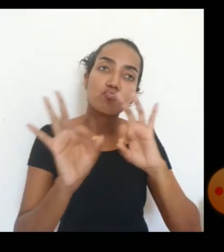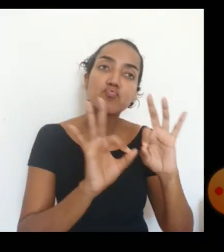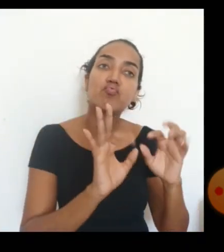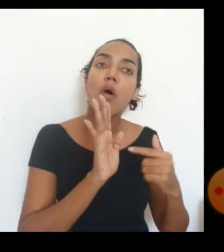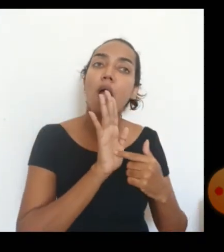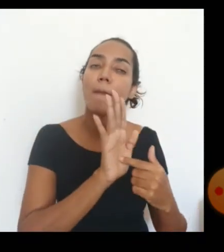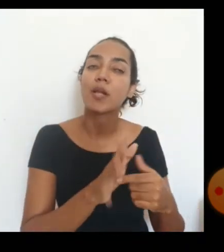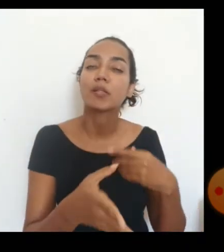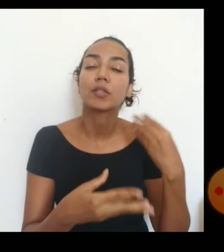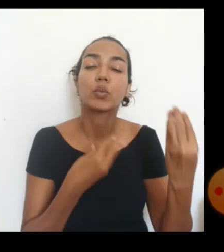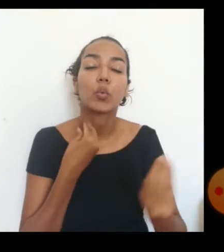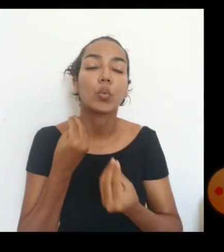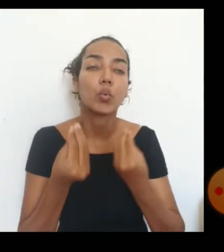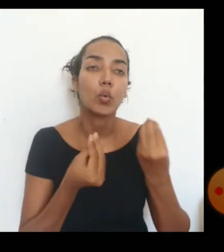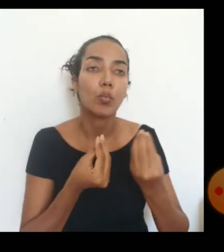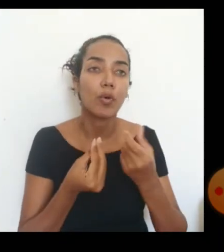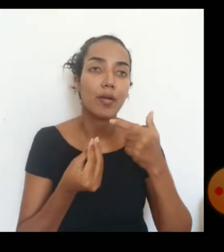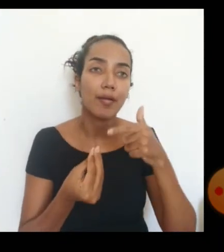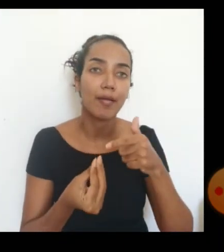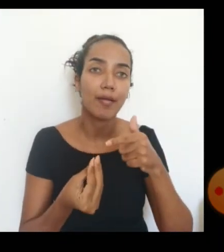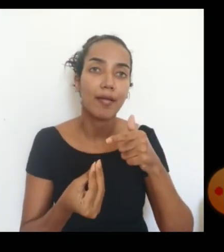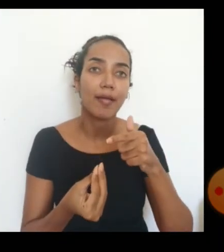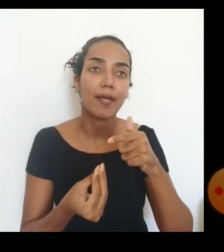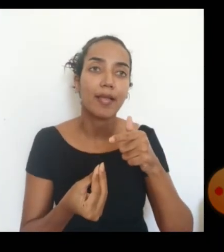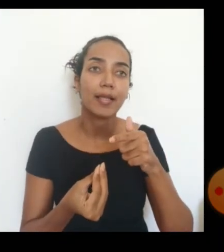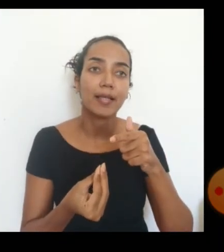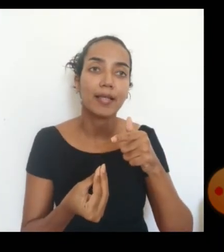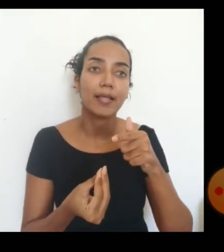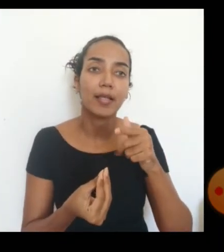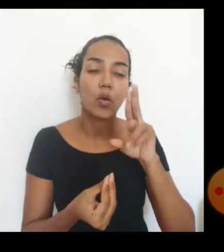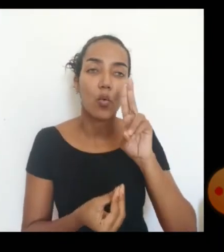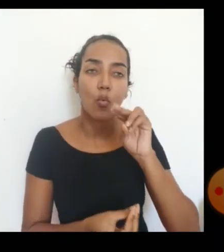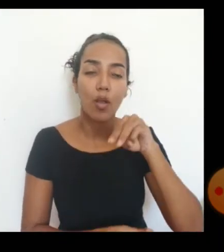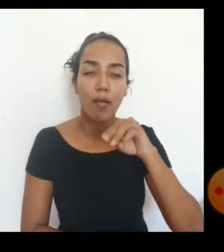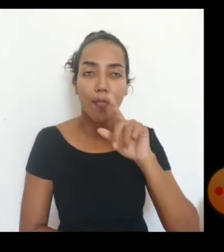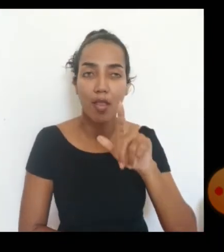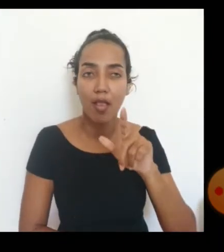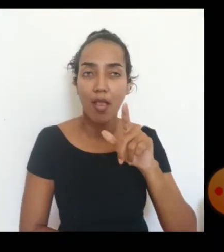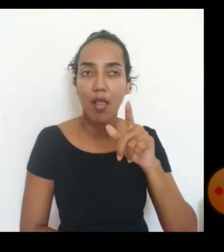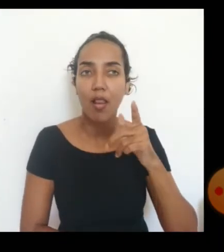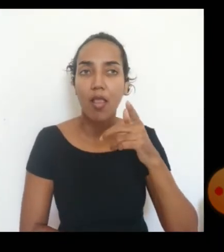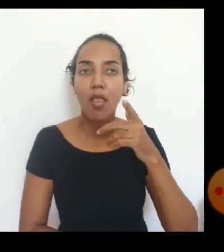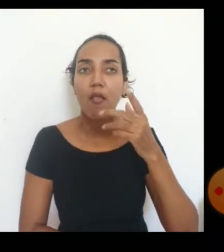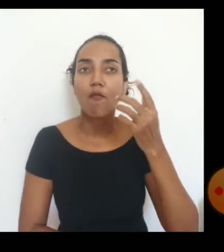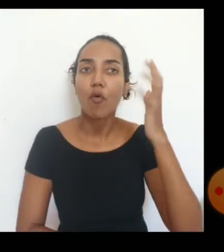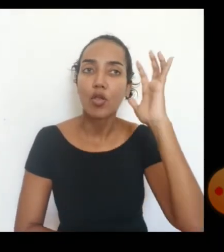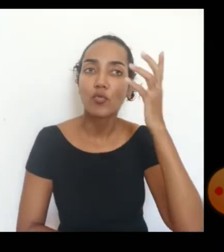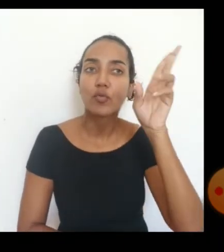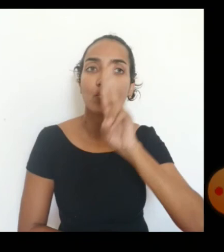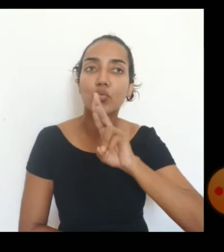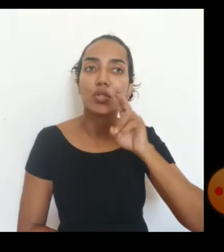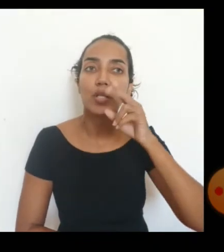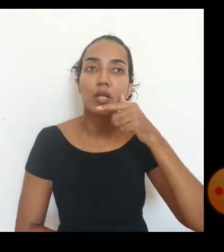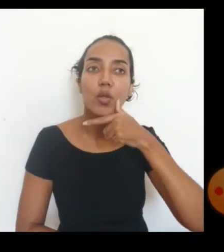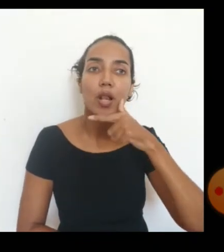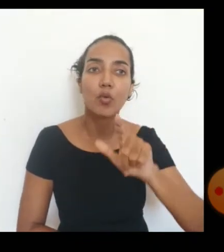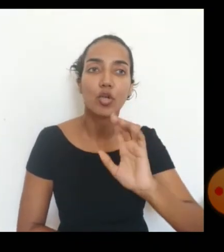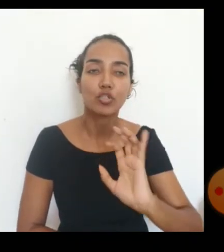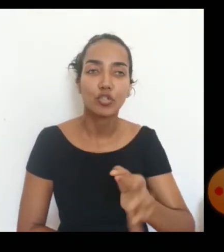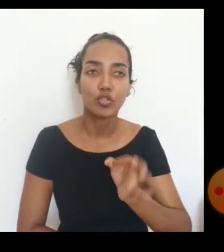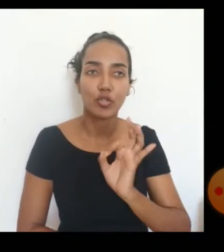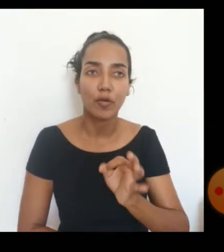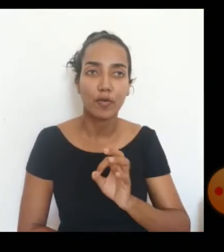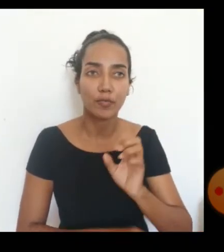linguagem Java. Como é que ele foi implementado. Tá bom? Por hoje é só. E este vídeo fica por aqui. Até a próxima.